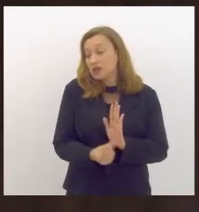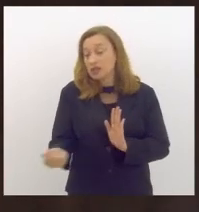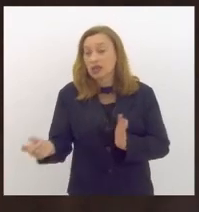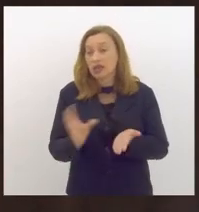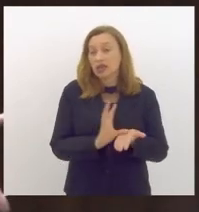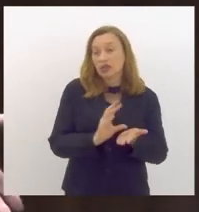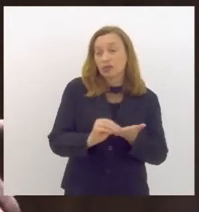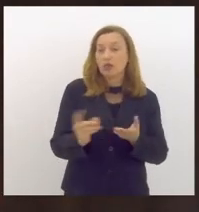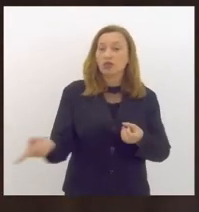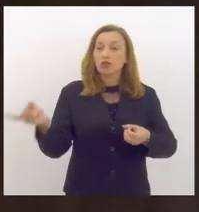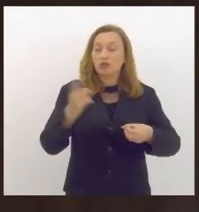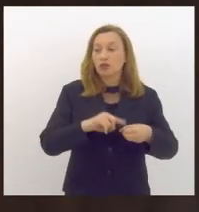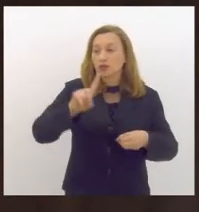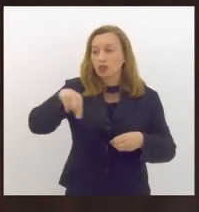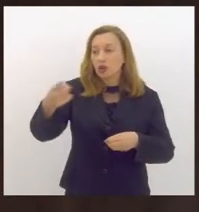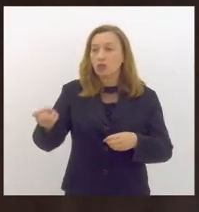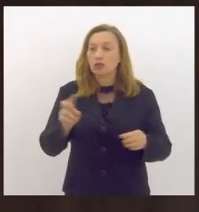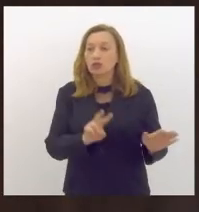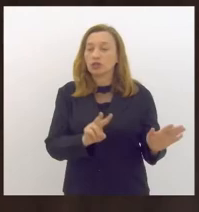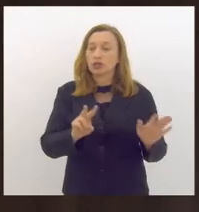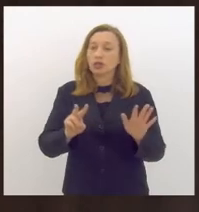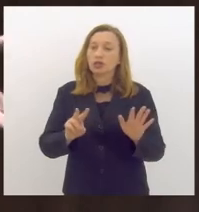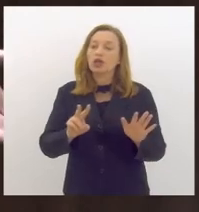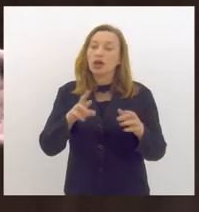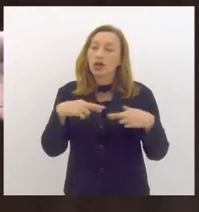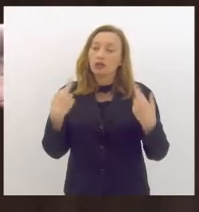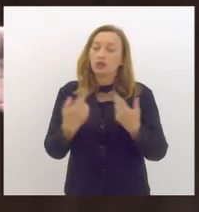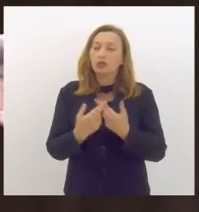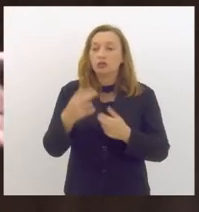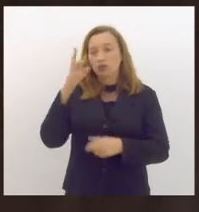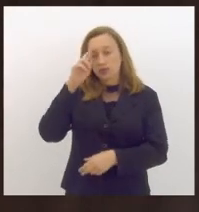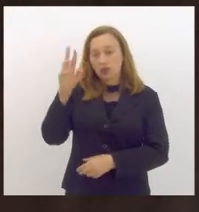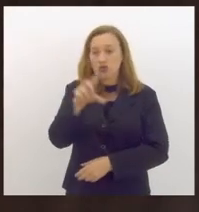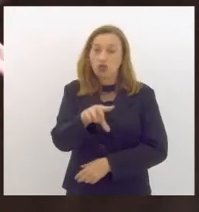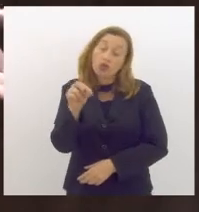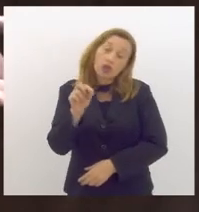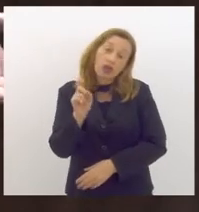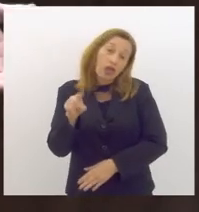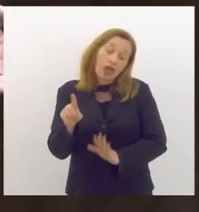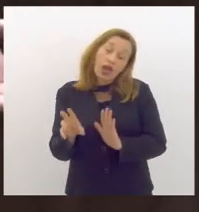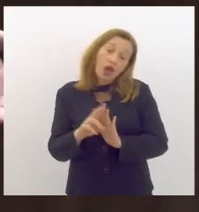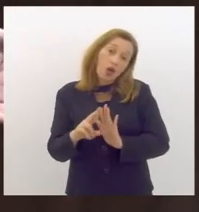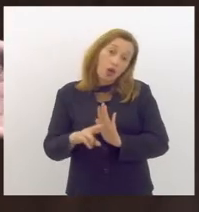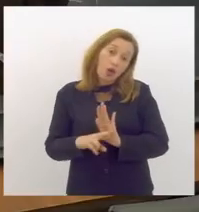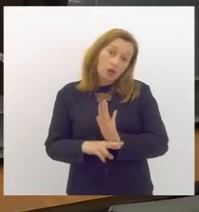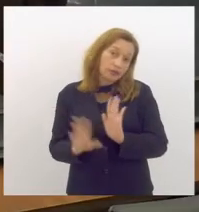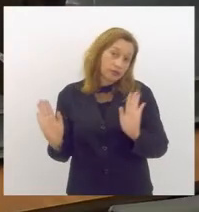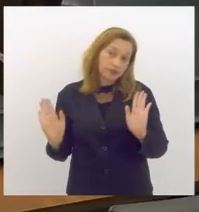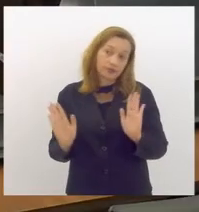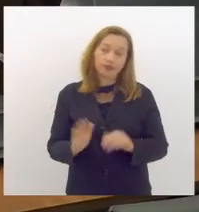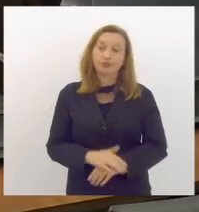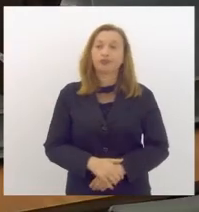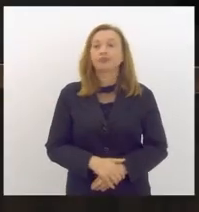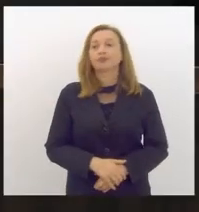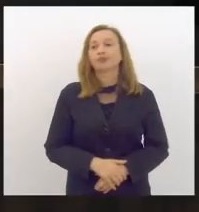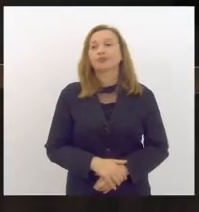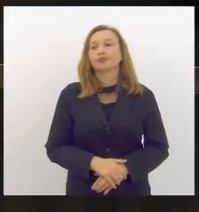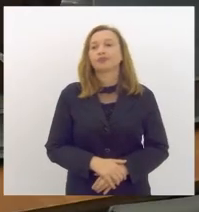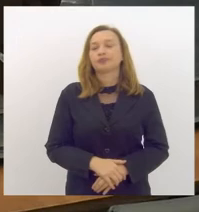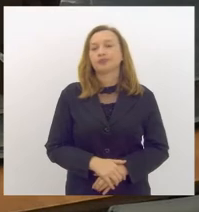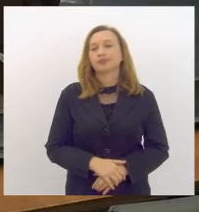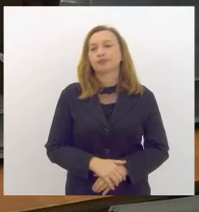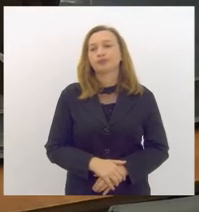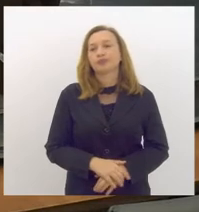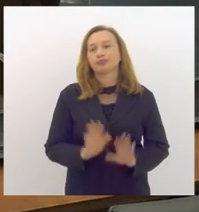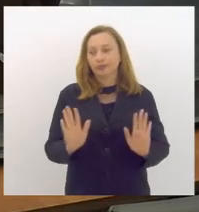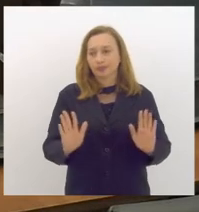e volta na próxima sessão que o senhor determinar. Essa é okay. O que define um regimento